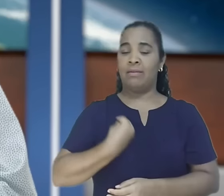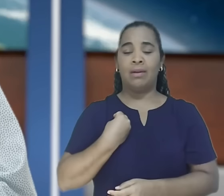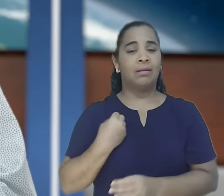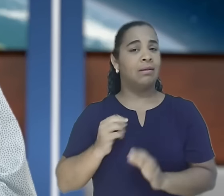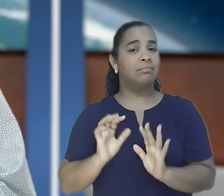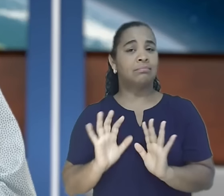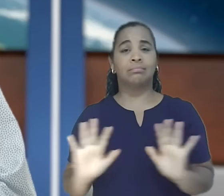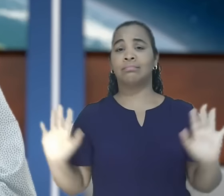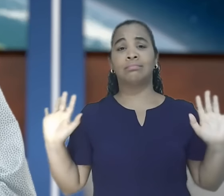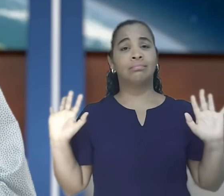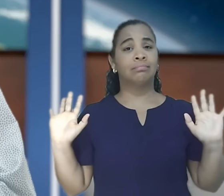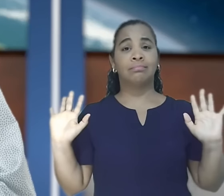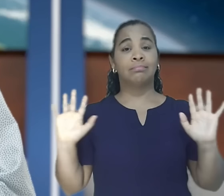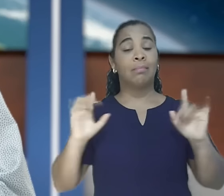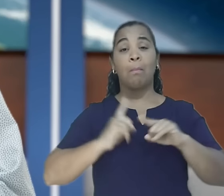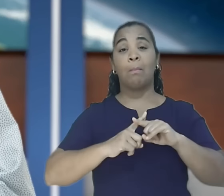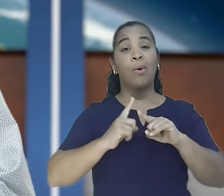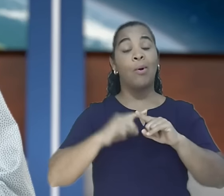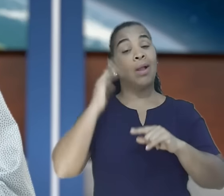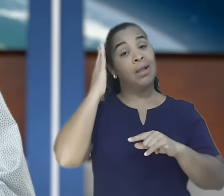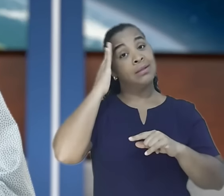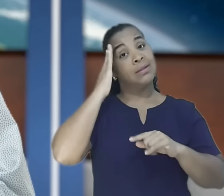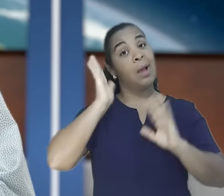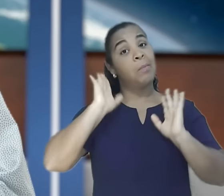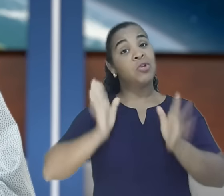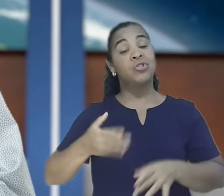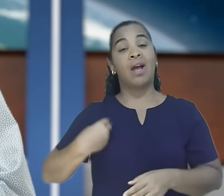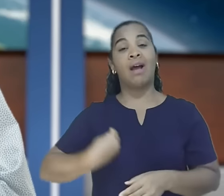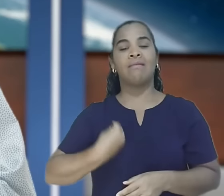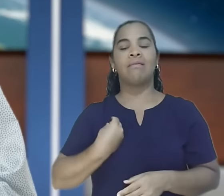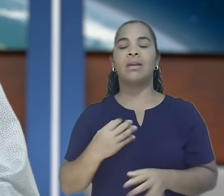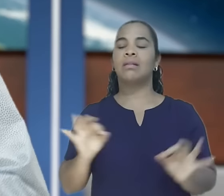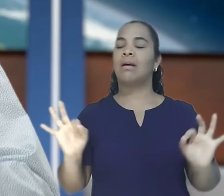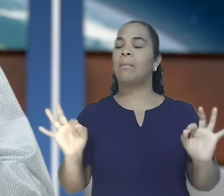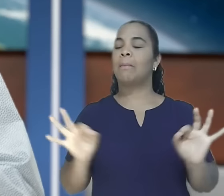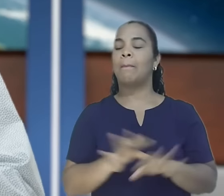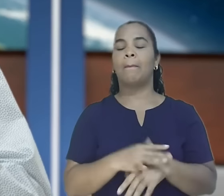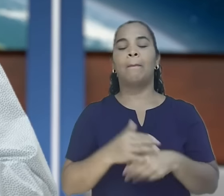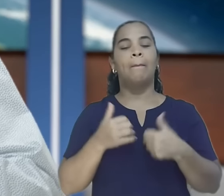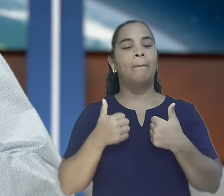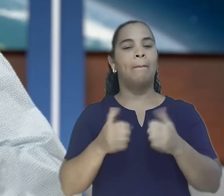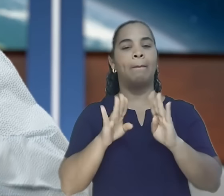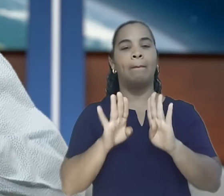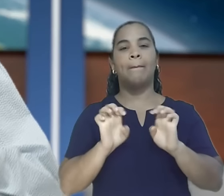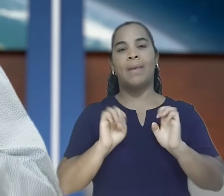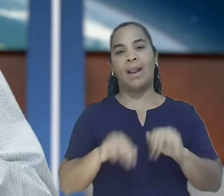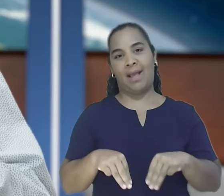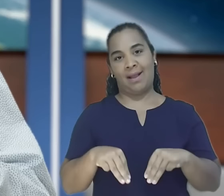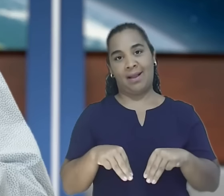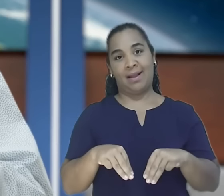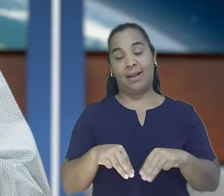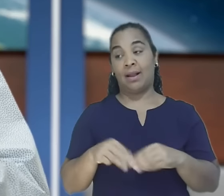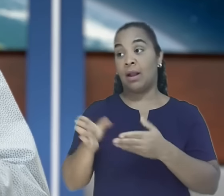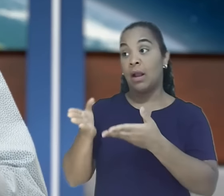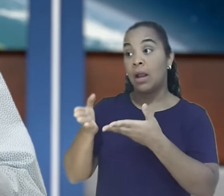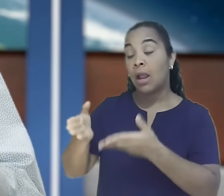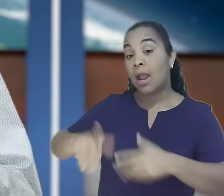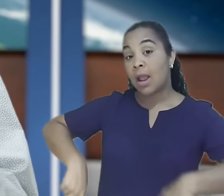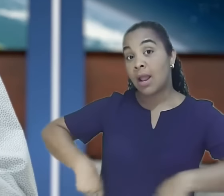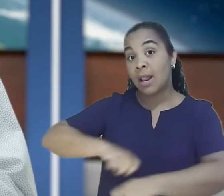Do que a conquista De uma vida Plena A sua Era a vida Em